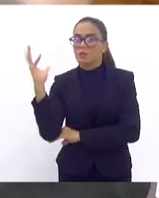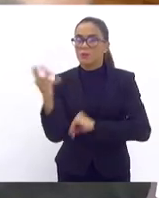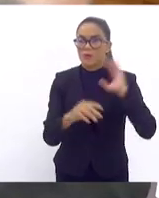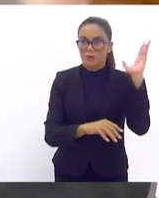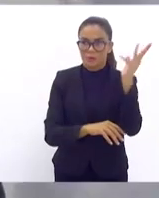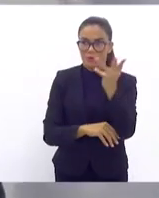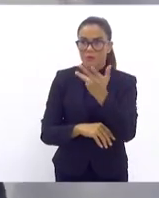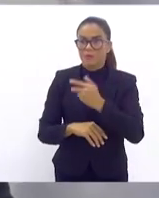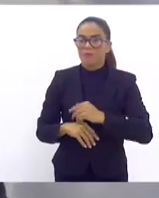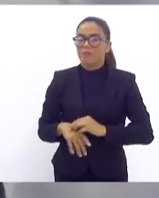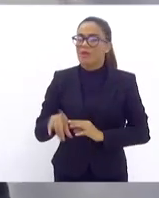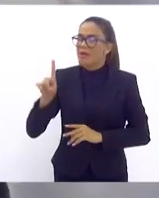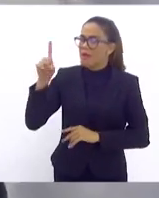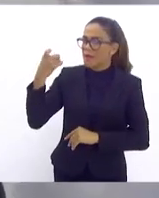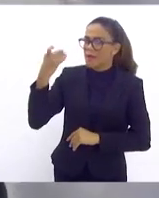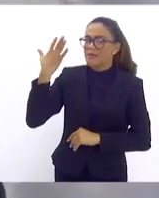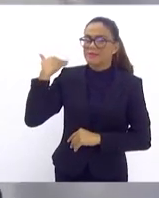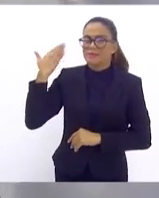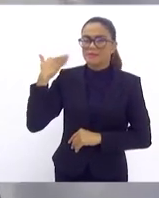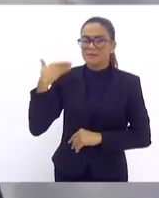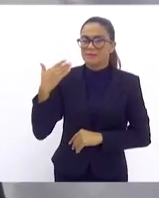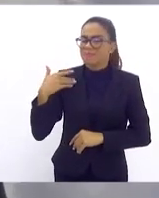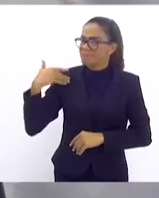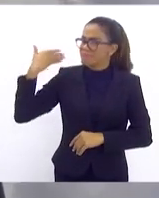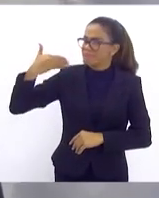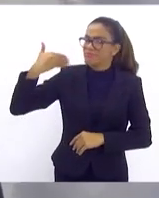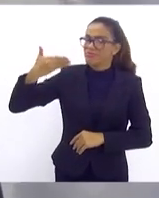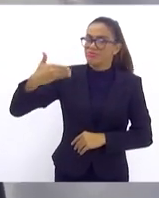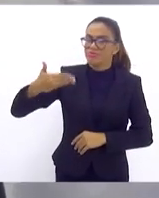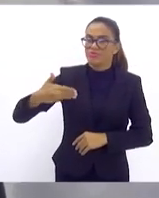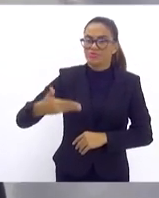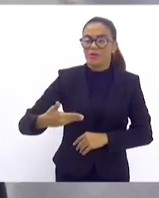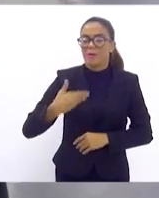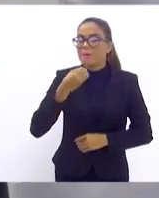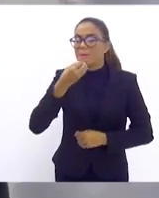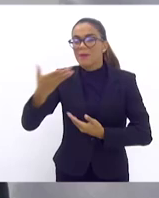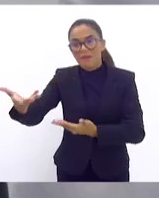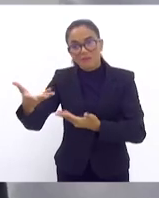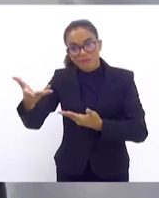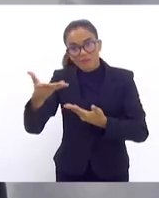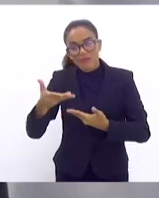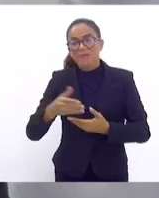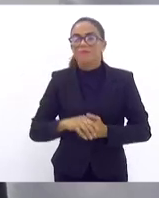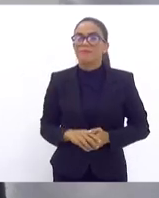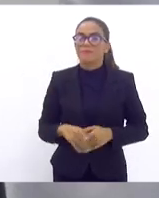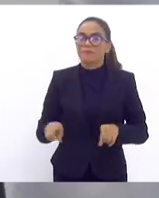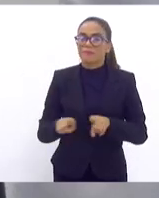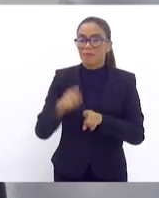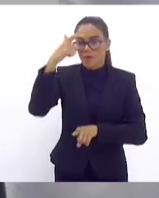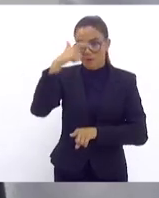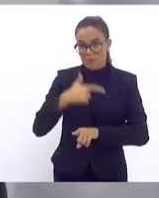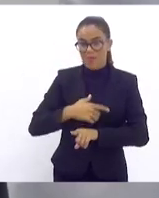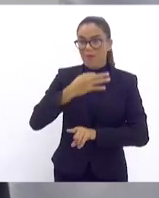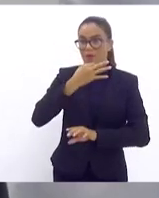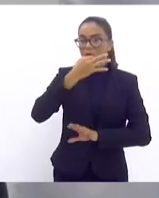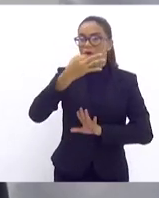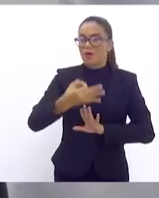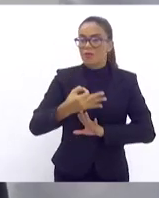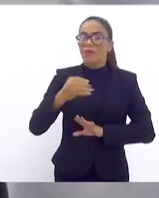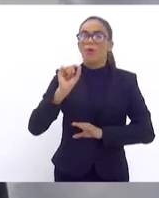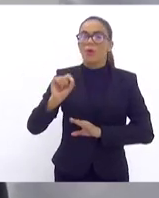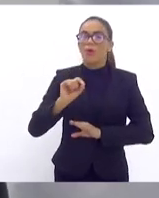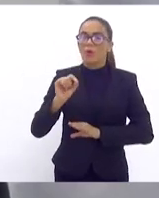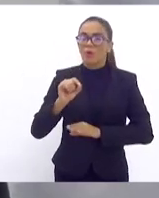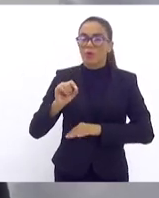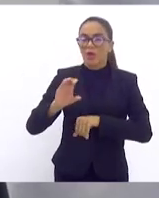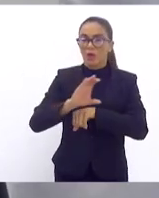Já foi membro em outras legislaturas dessa comissão, seja muito bem-vindo. O meu parecer é pela